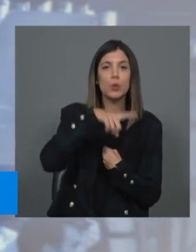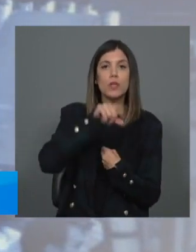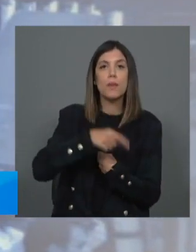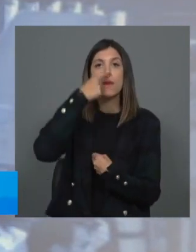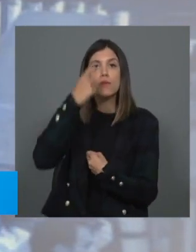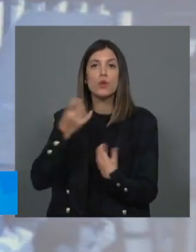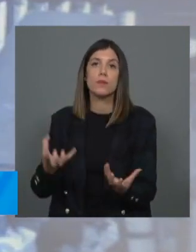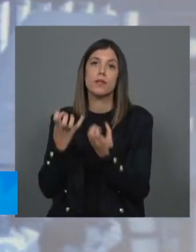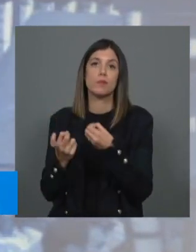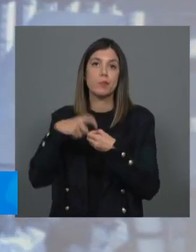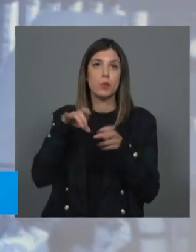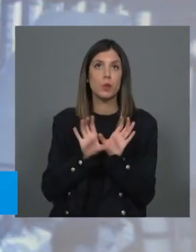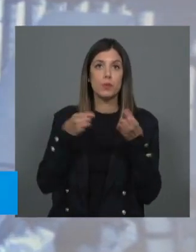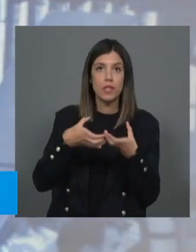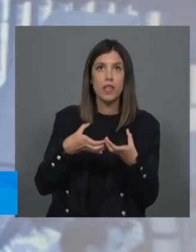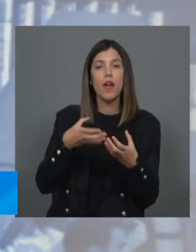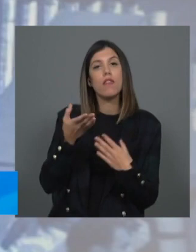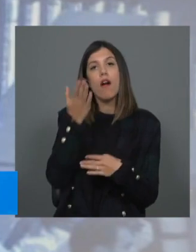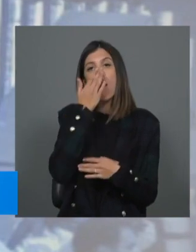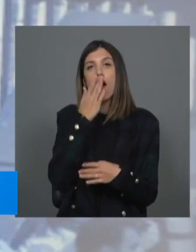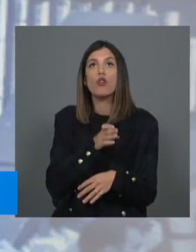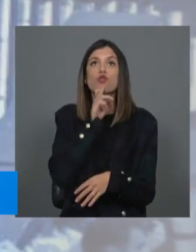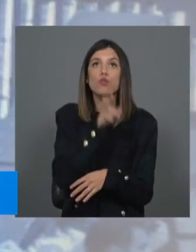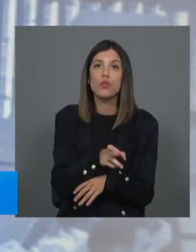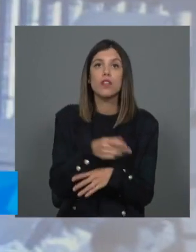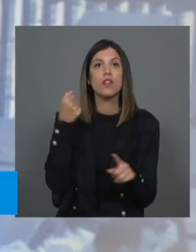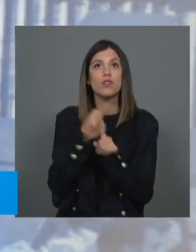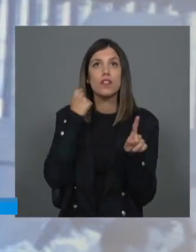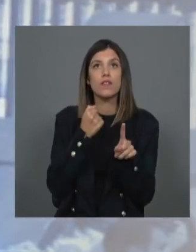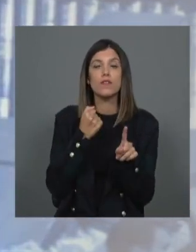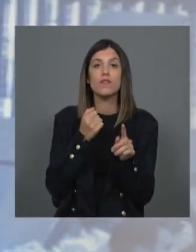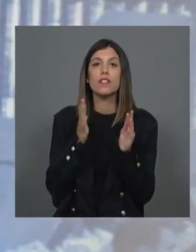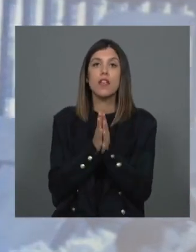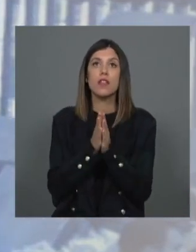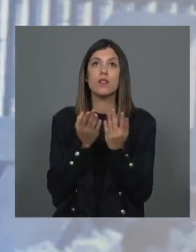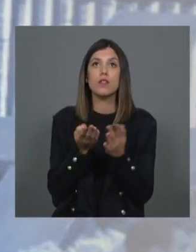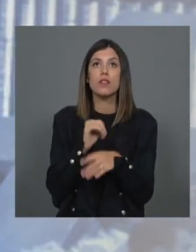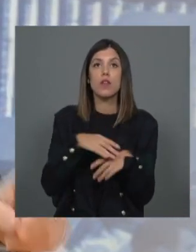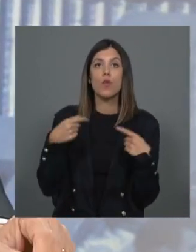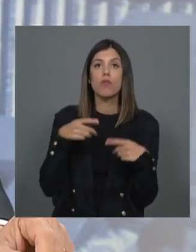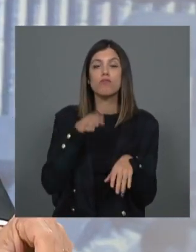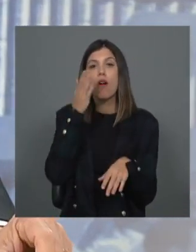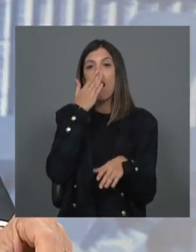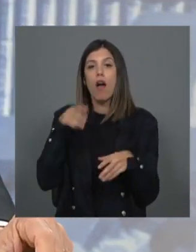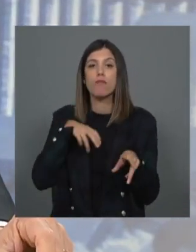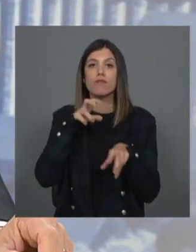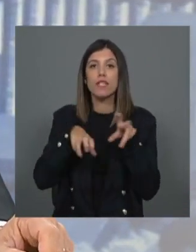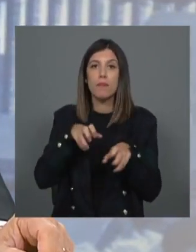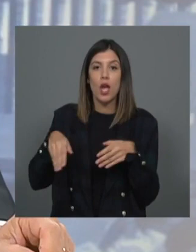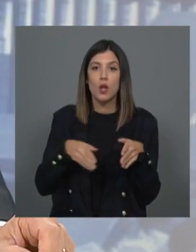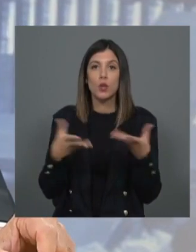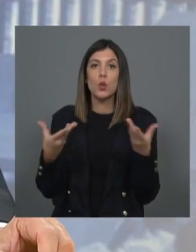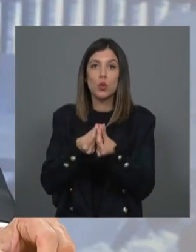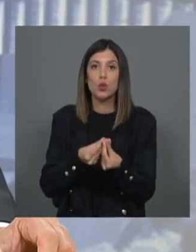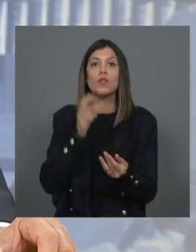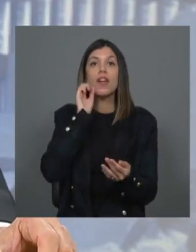ligar a esta comunidade como forma de responder ao desafio da sinodalidade, um caminhar em conjunto proposto pelo Papa